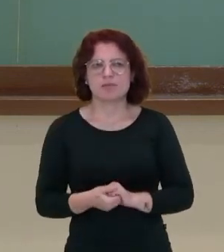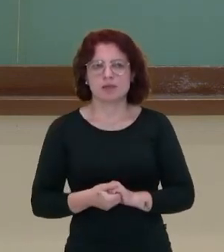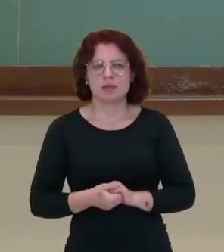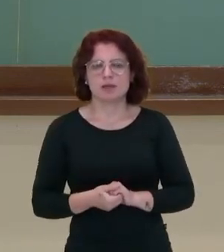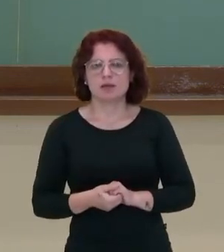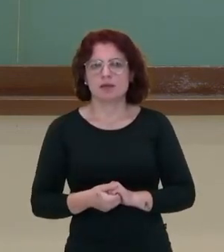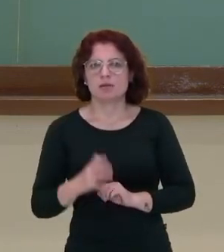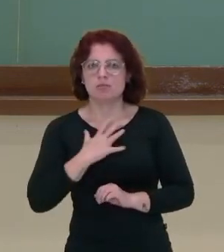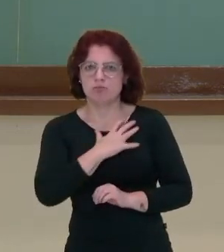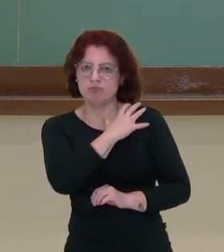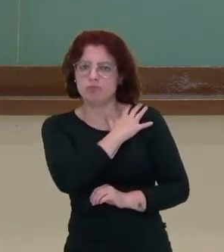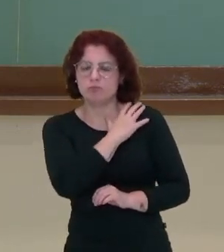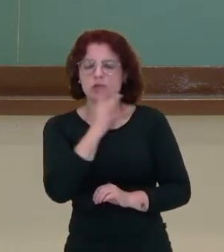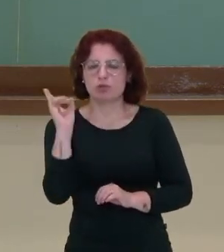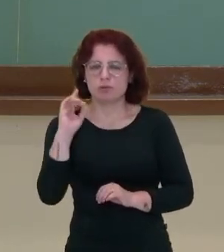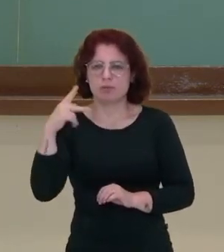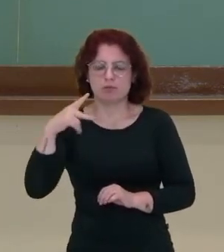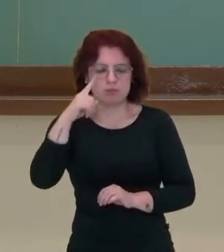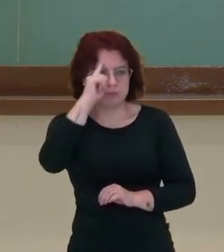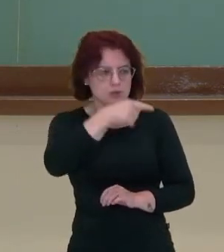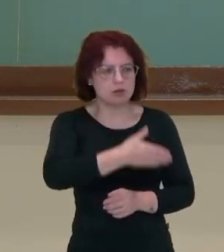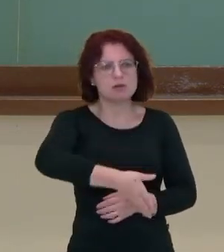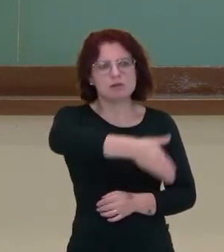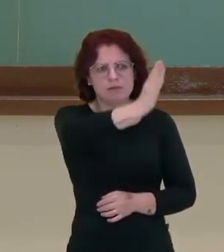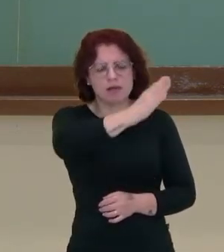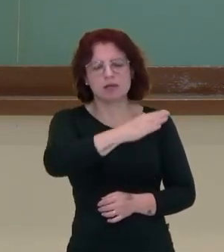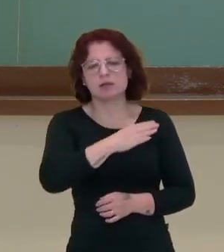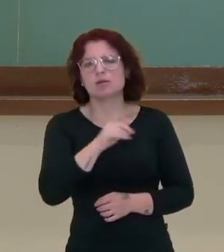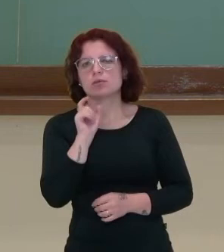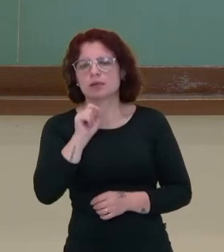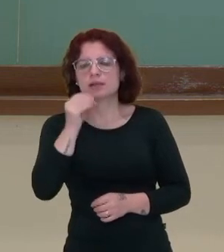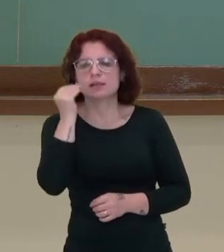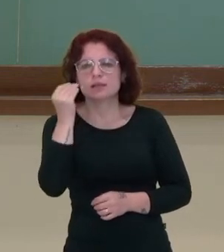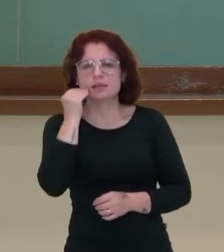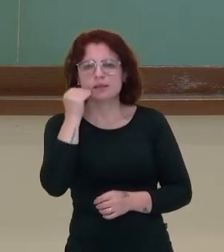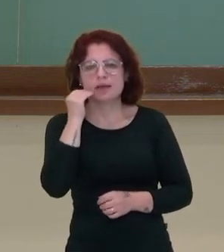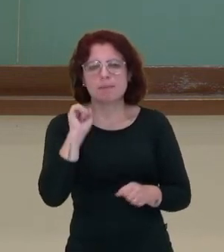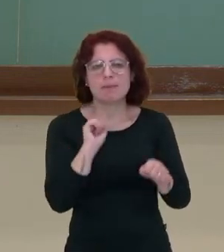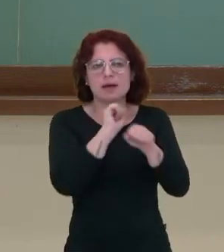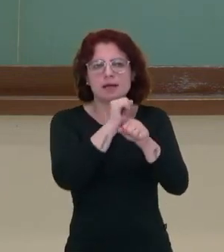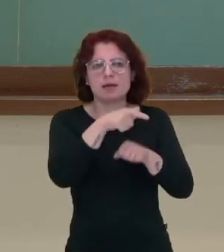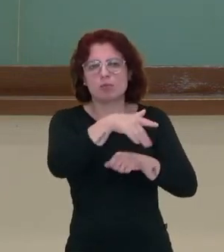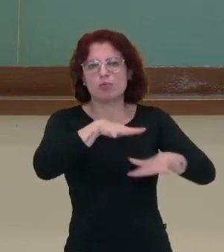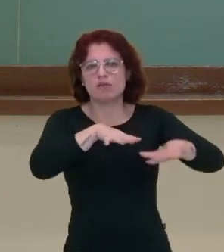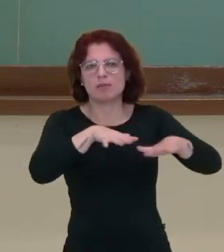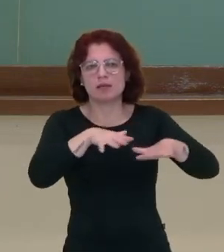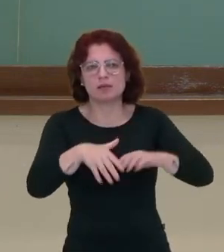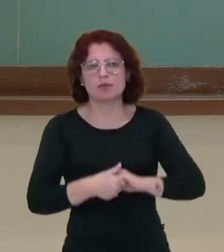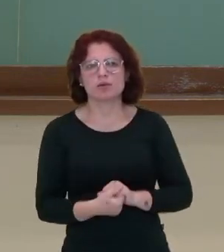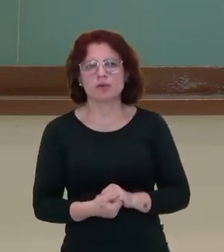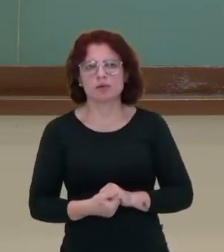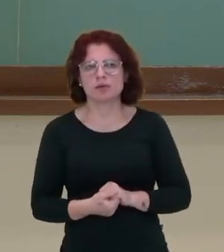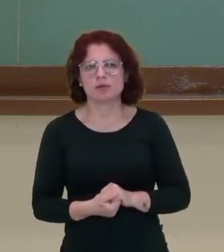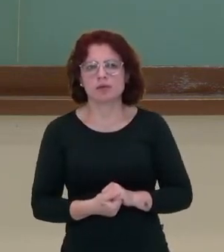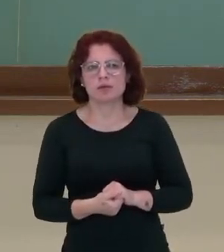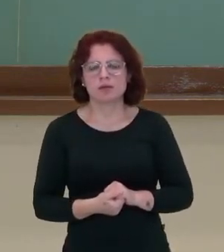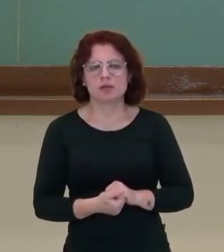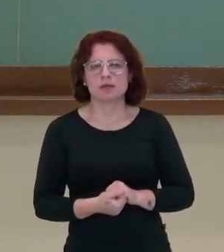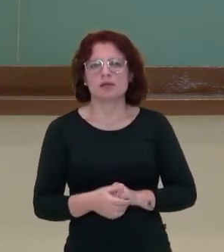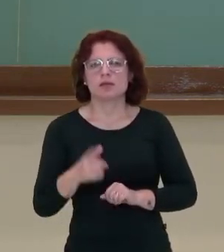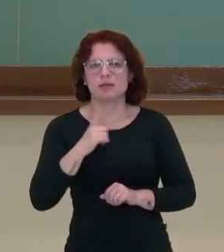enviar tropas, ou melhor, Dom Pedro envia tropas para tentar frear esse movimento que culmina com